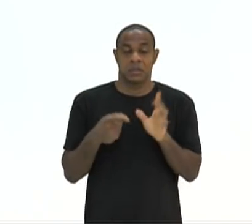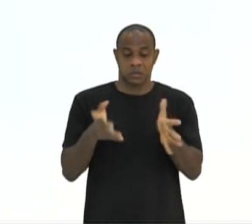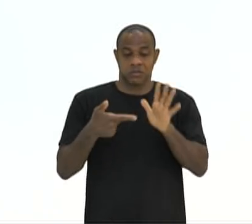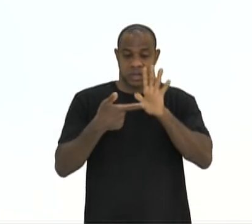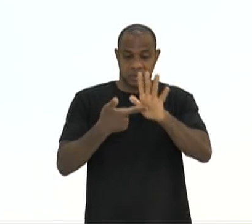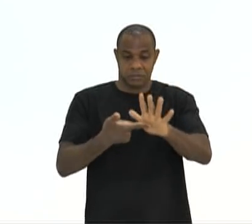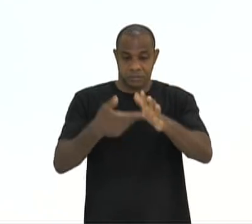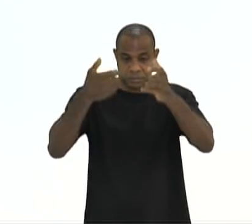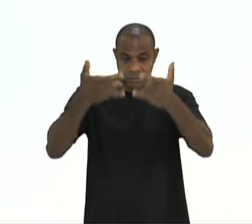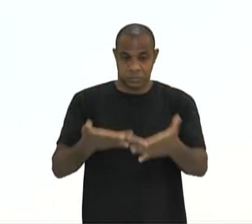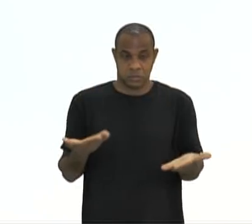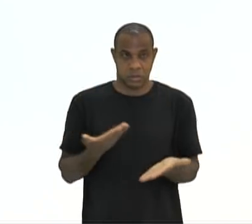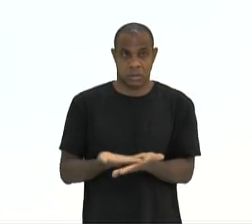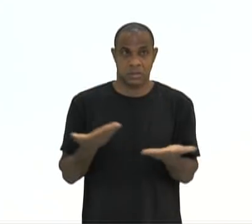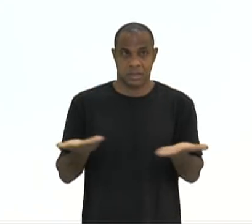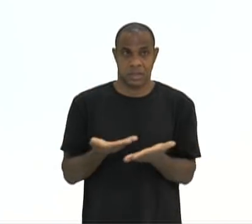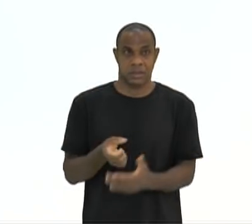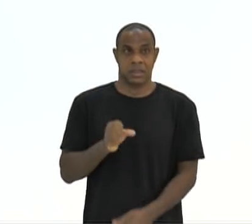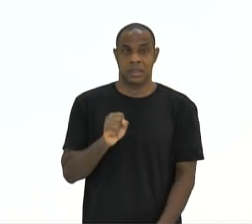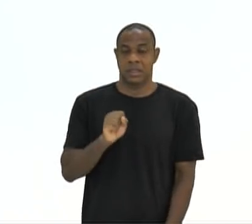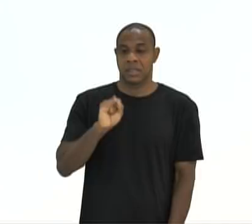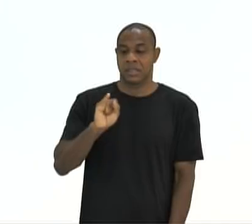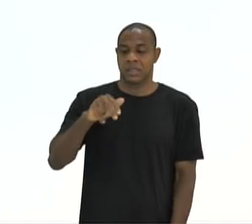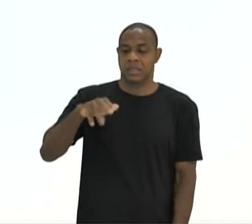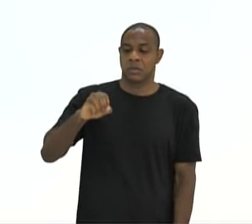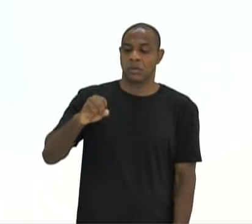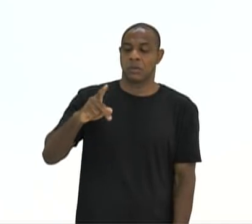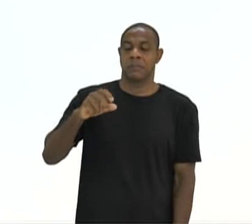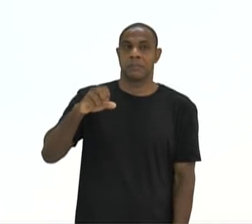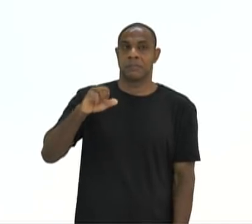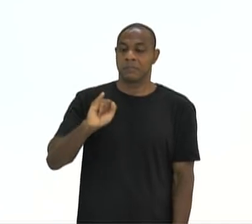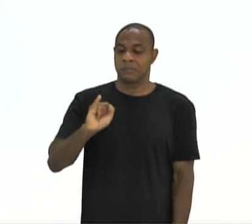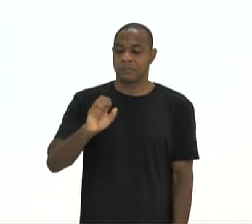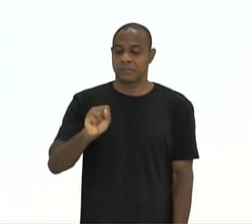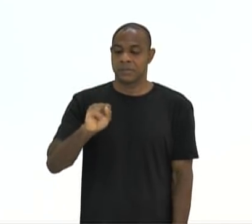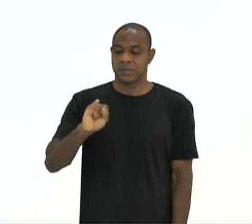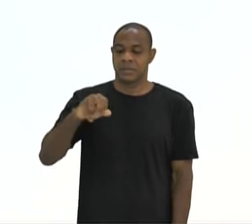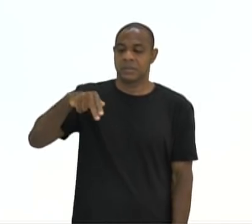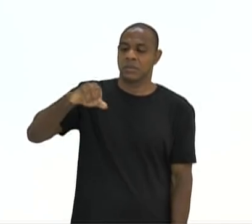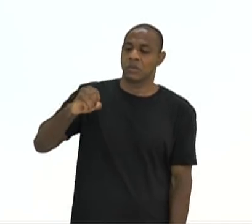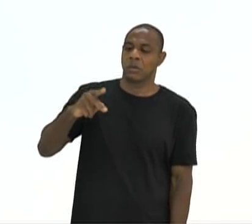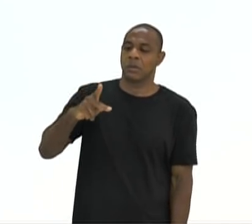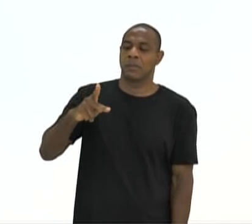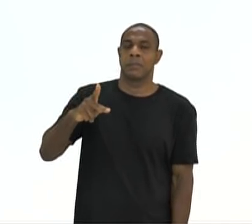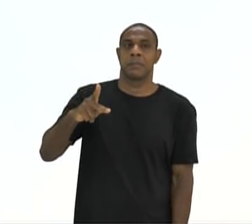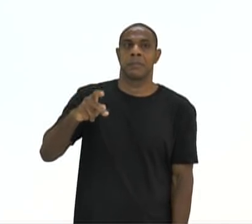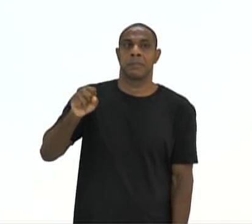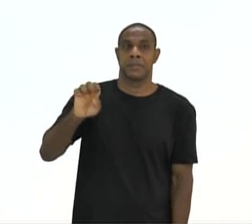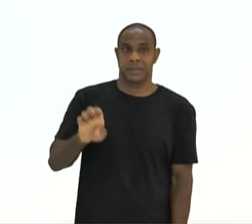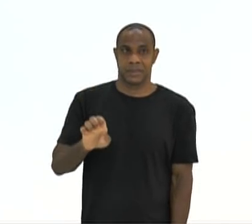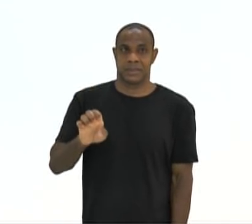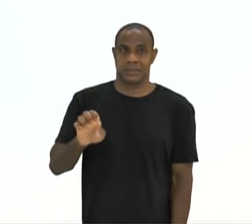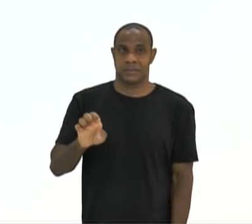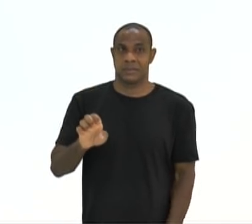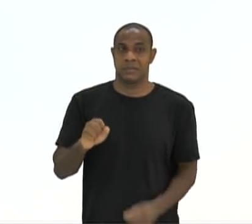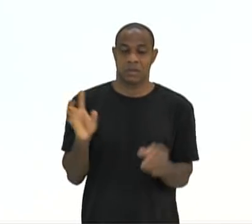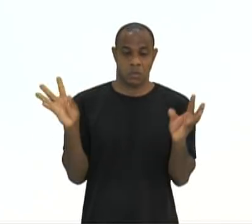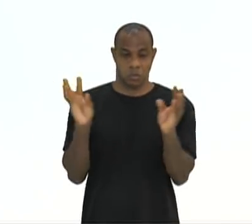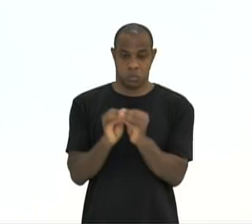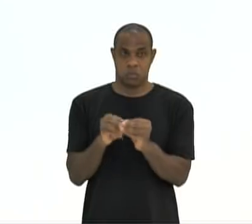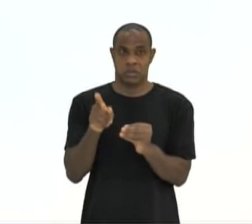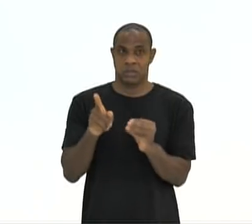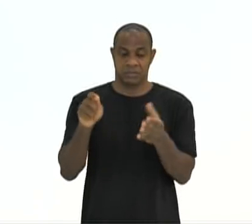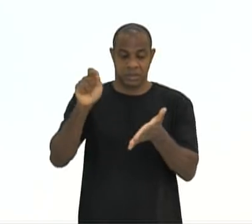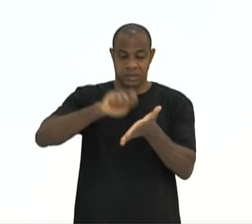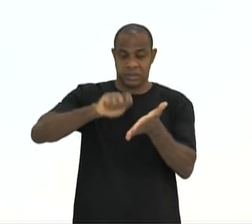nessa aula. Tá? Então eu vou dar um tempo para vocês aí fazerem essa produção textual, treinando a elaboração de um